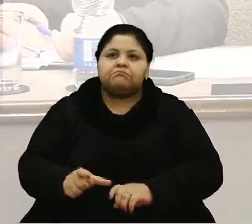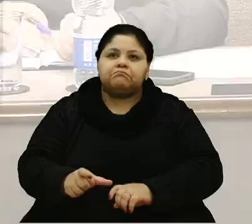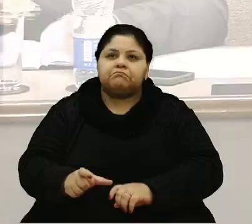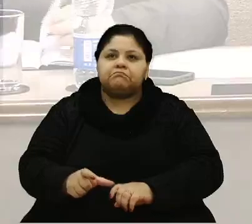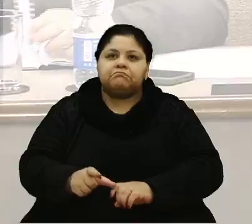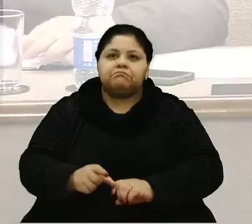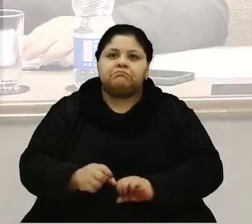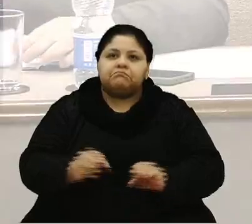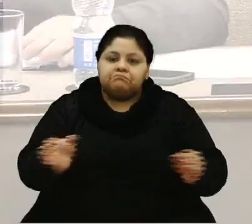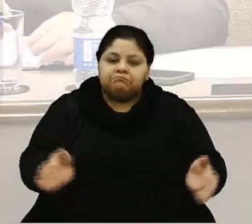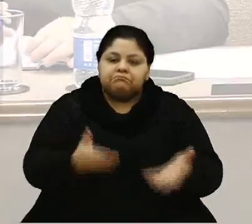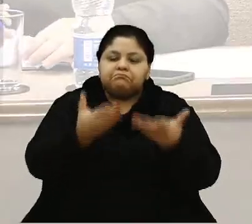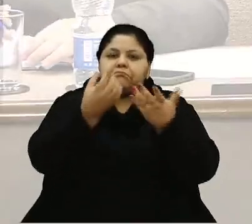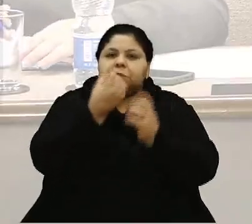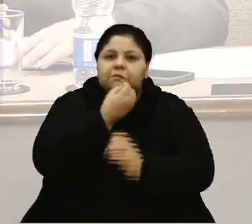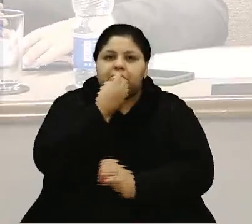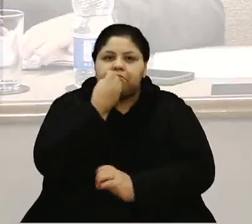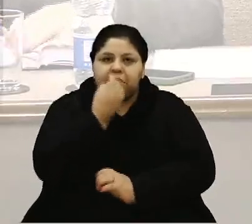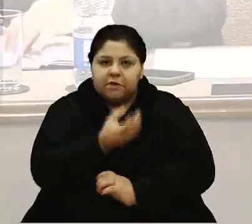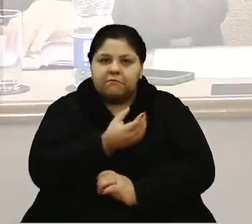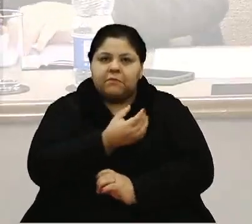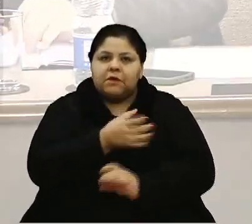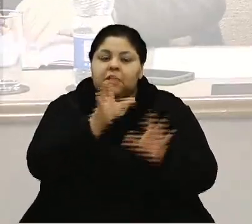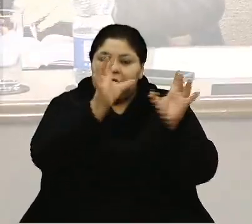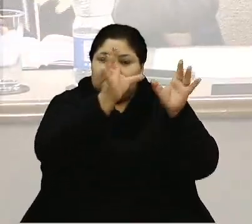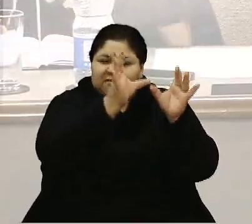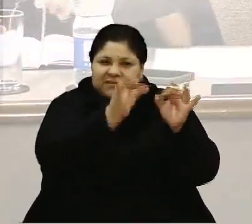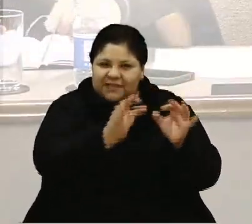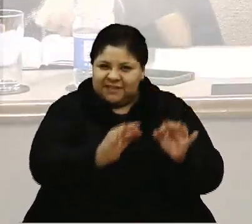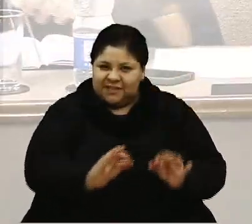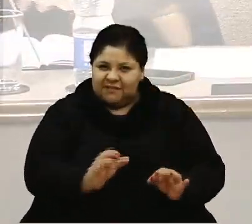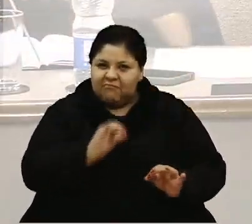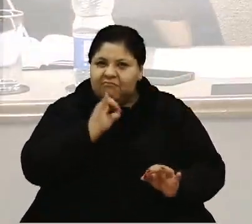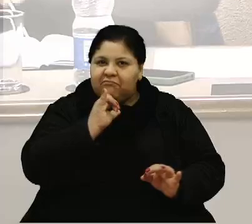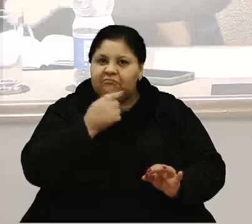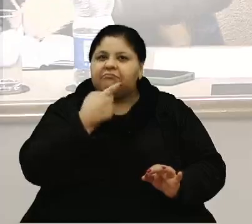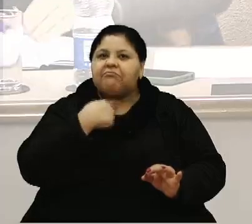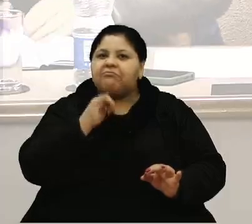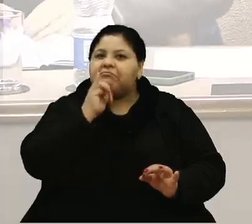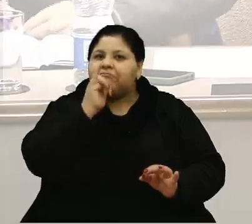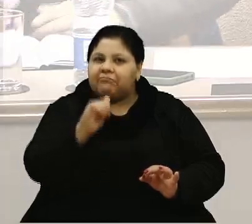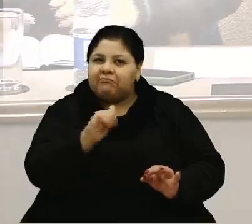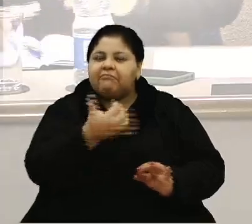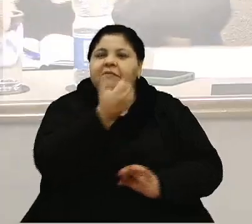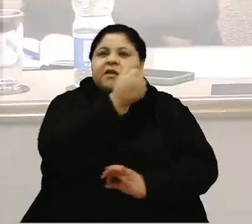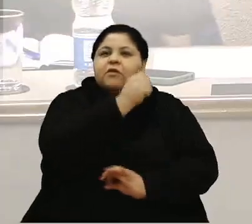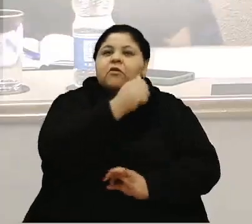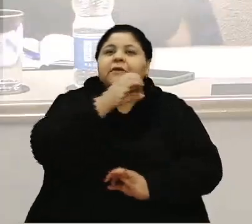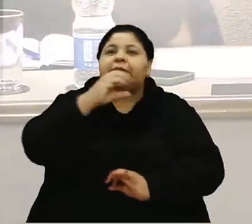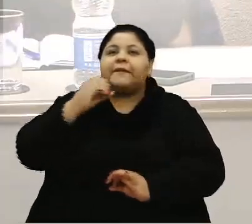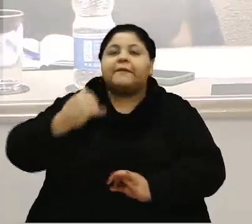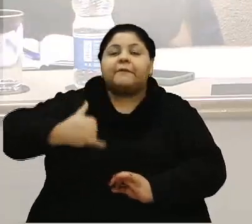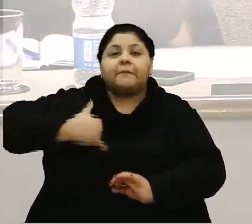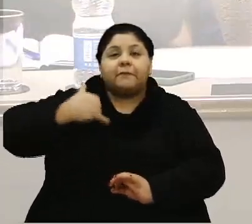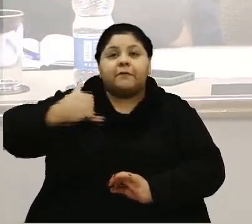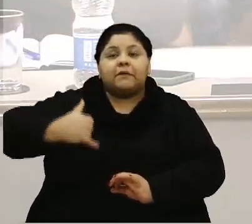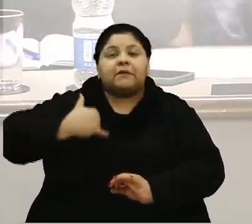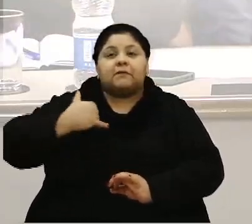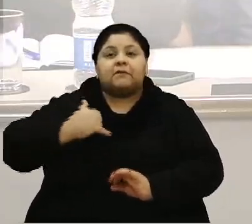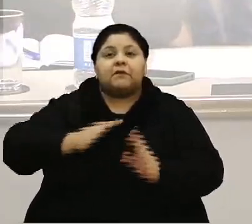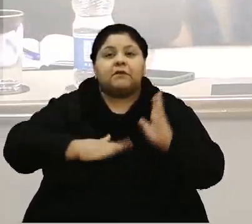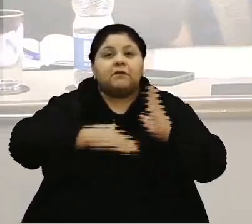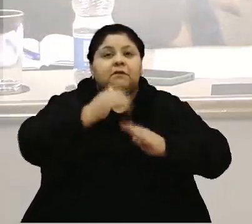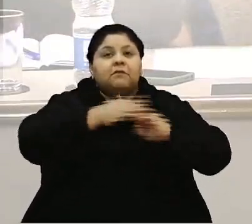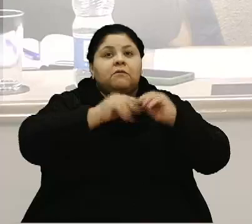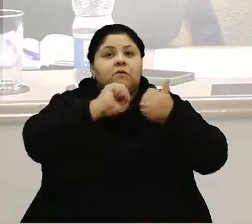uma pessoa do bem. E há um detalhe que eu gostaria de enfatizar. Com 80 anos, ele pratica